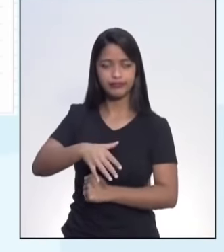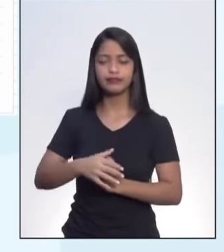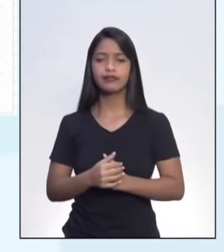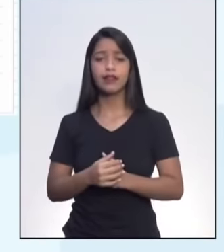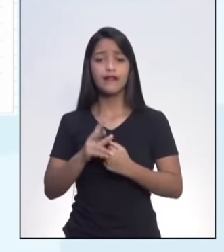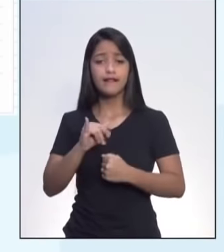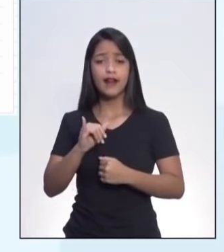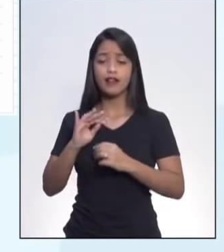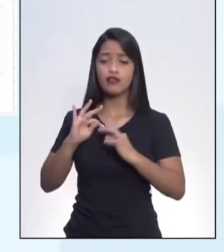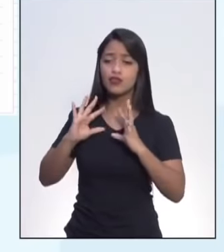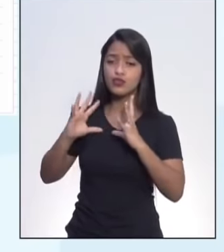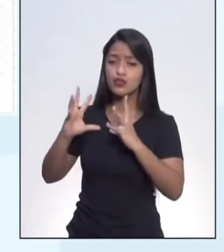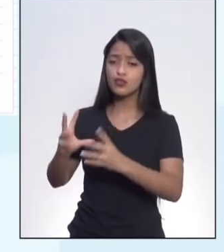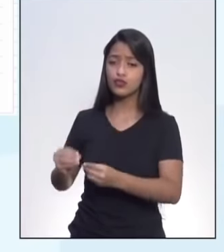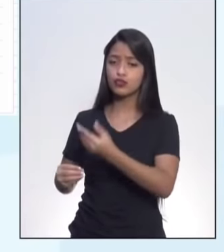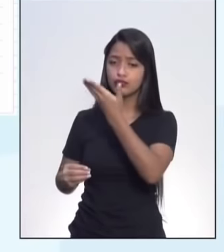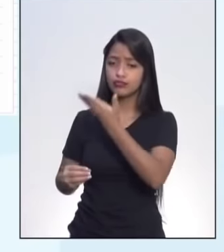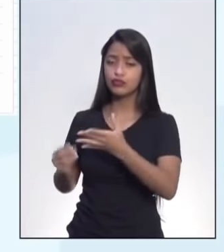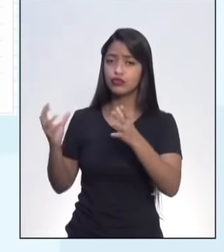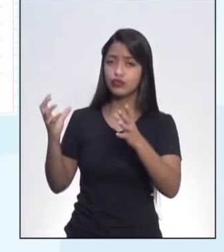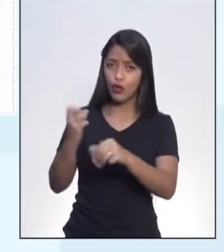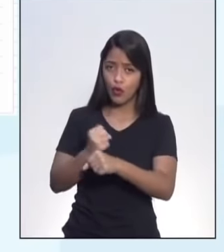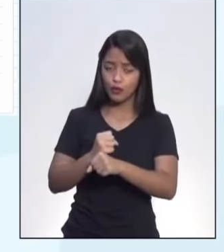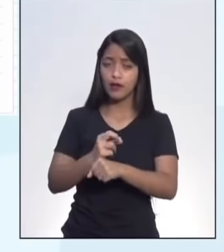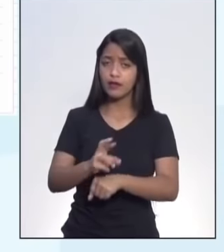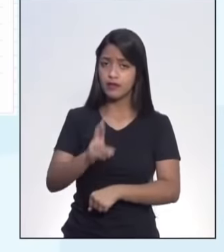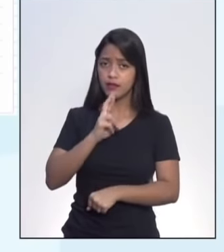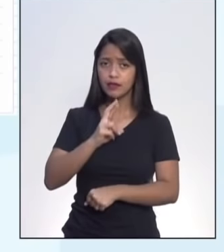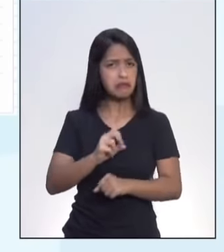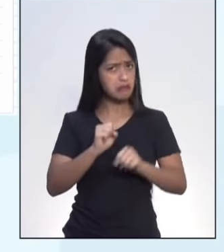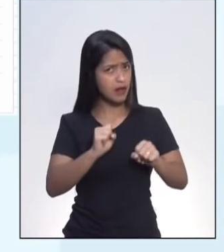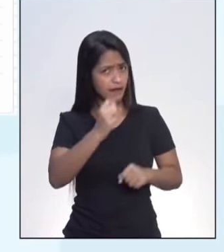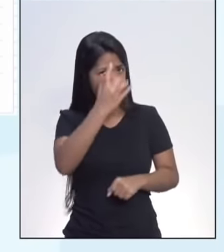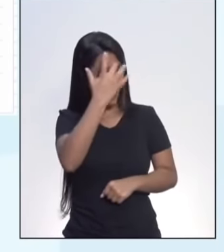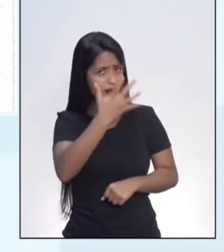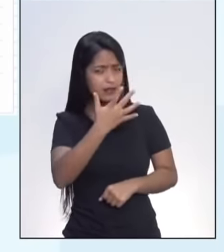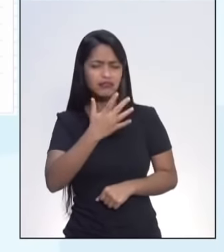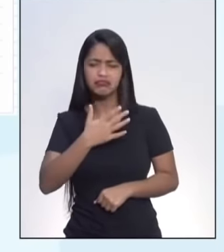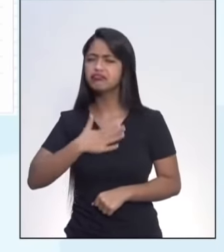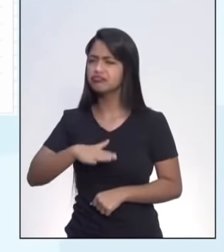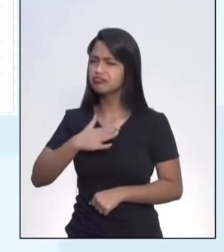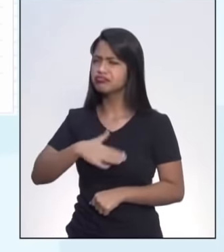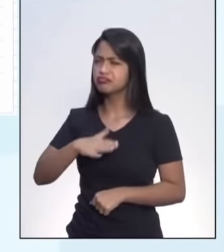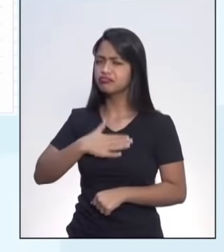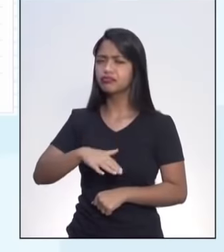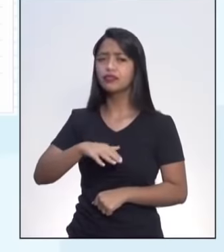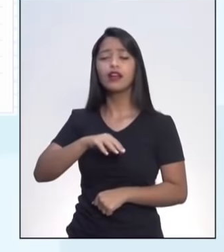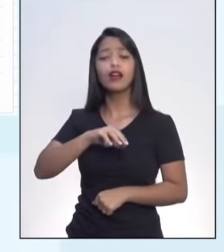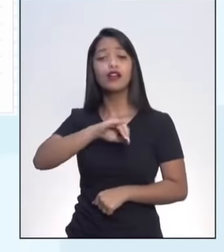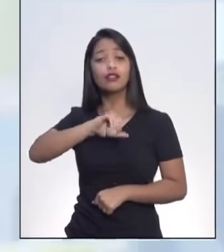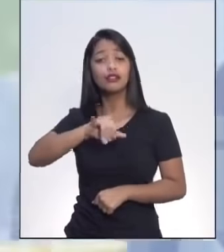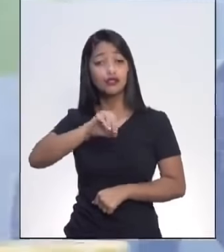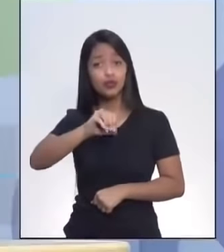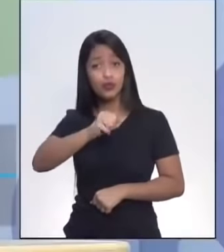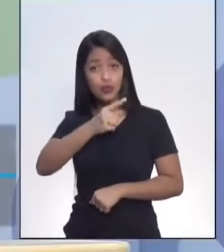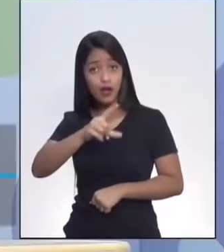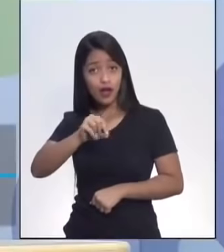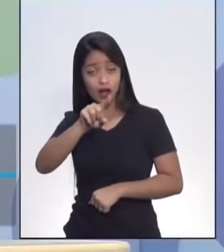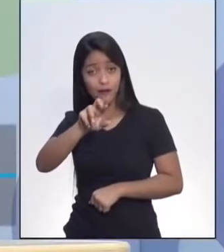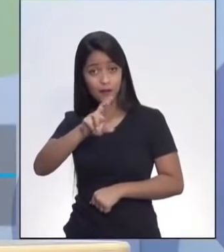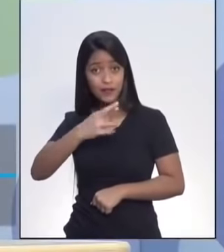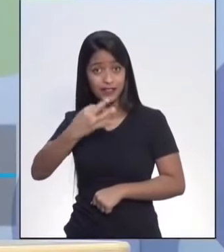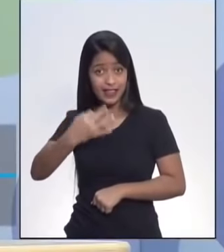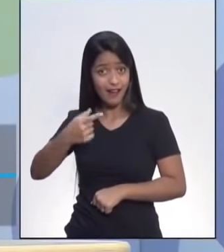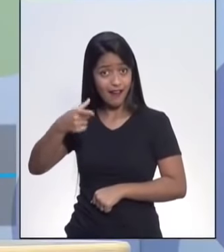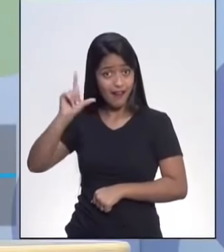todas as doações e chegar nos números. Pode ser, Alessandra? Facinho, né? Tranquilinho. Tranquilo? João Matheus, você acertou a anterior. Eu tenho certeza que essa você